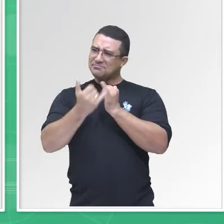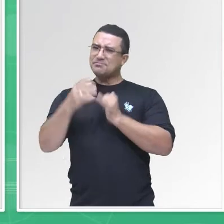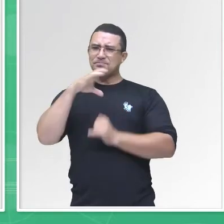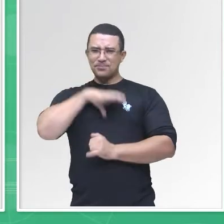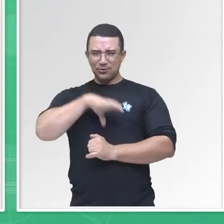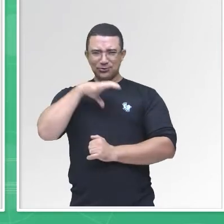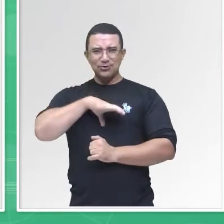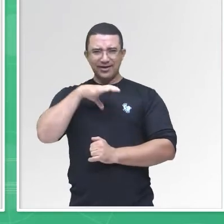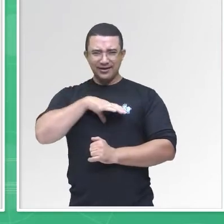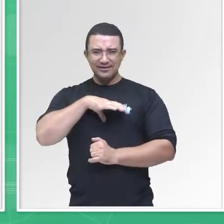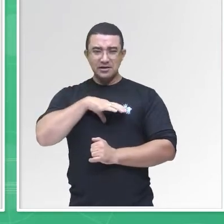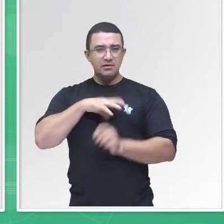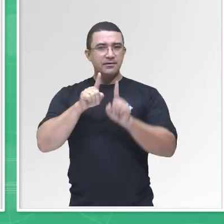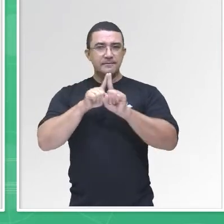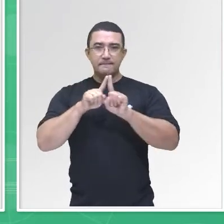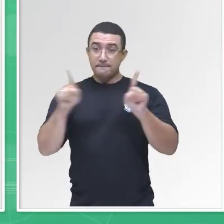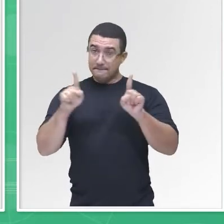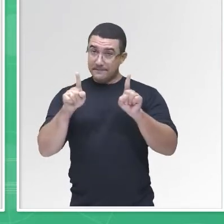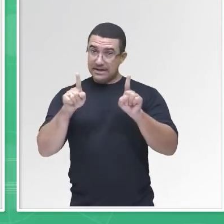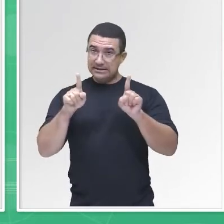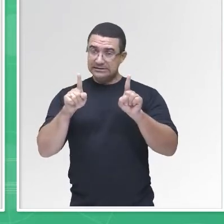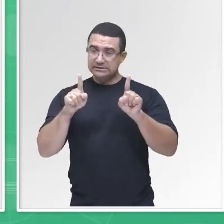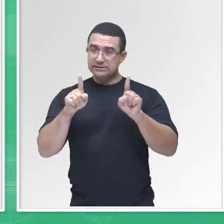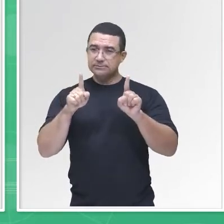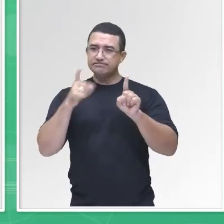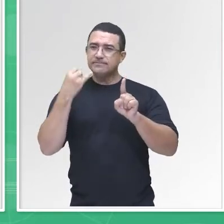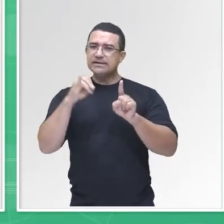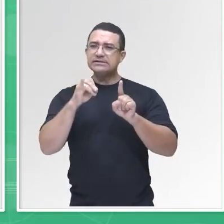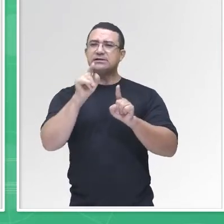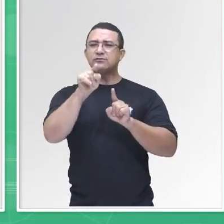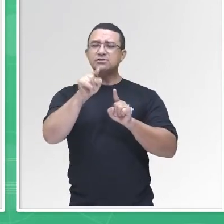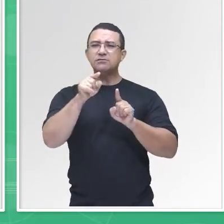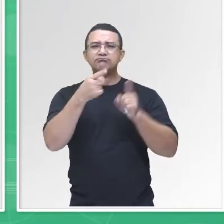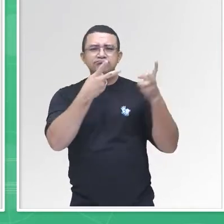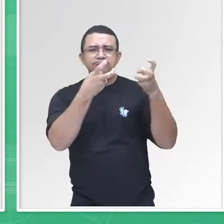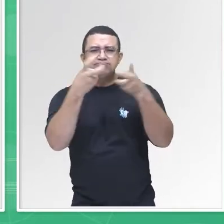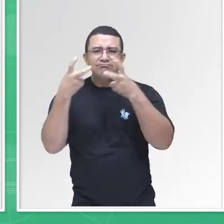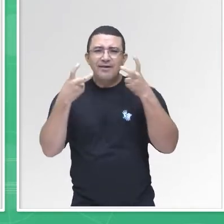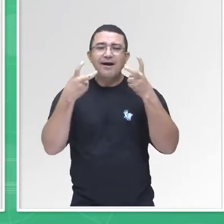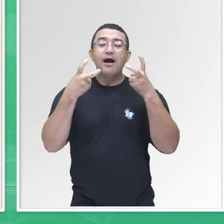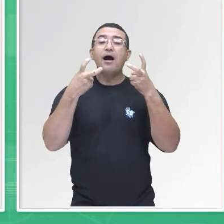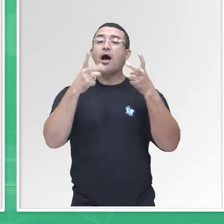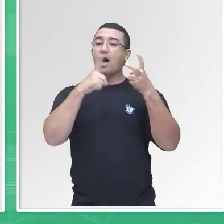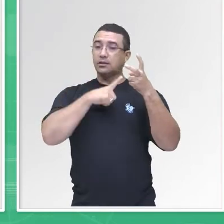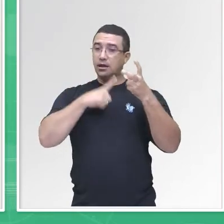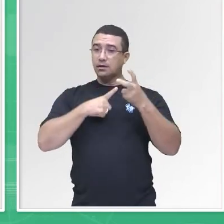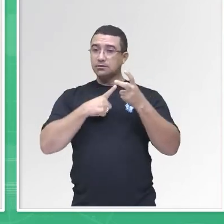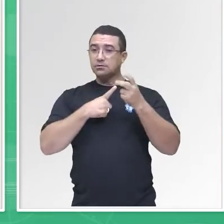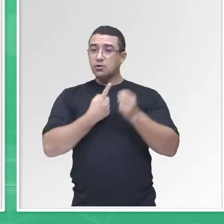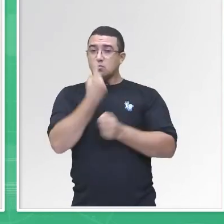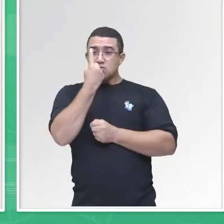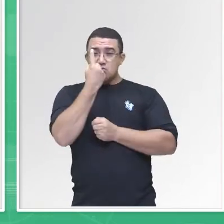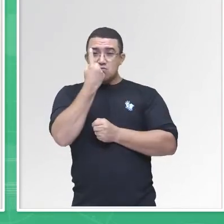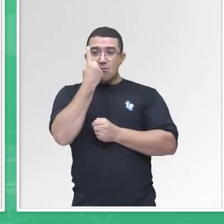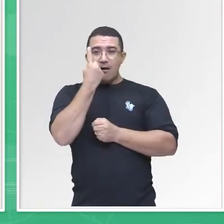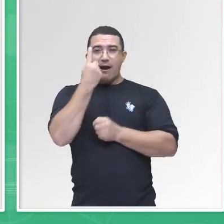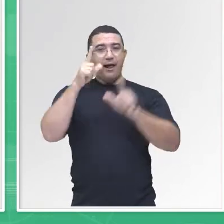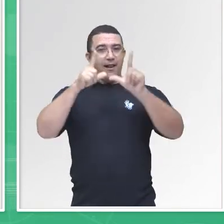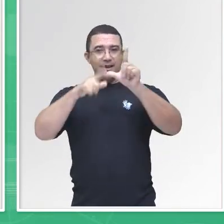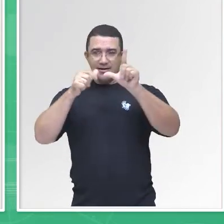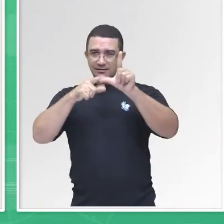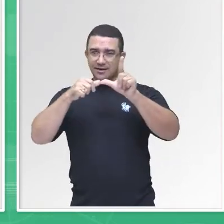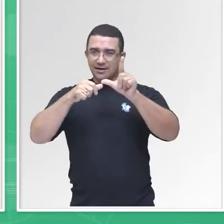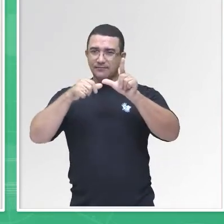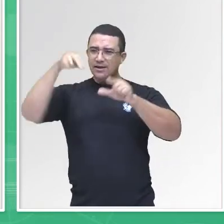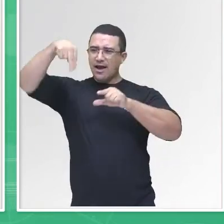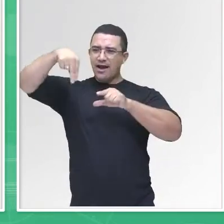portuguesa. Mas, se você observar, nós temos uma letra aqui que é diferente, né? Olha aqui,